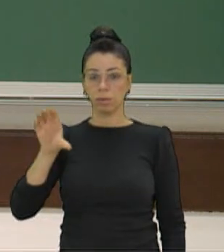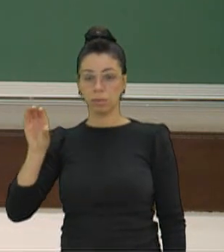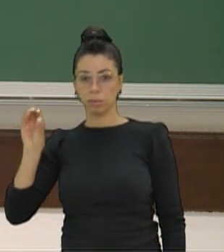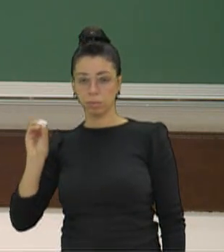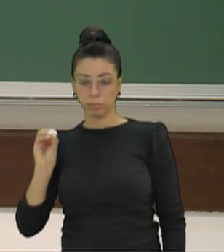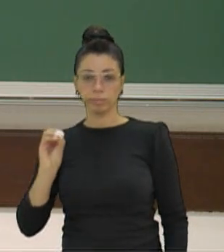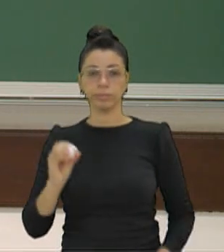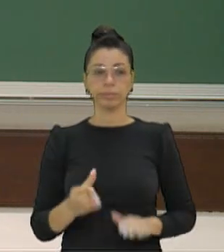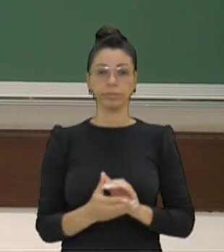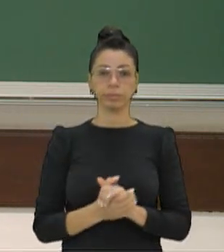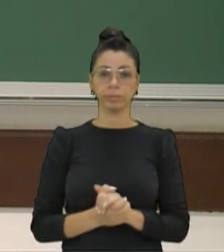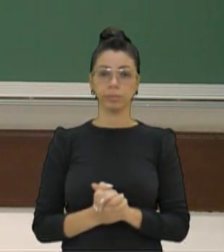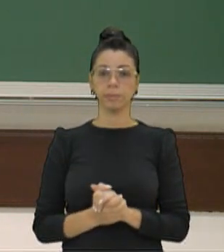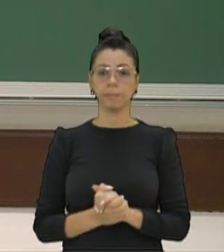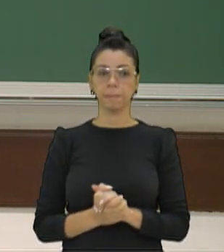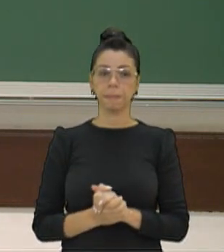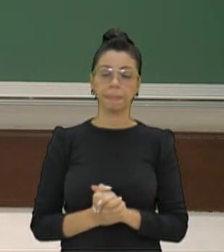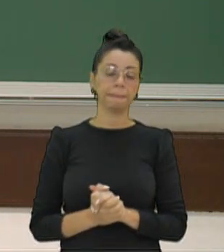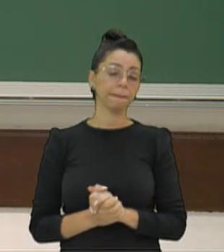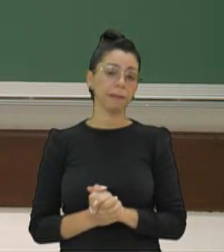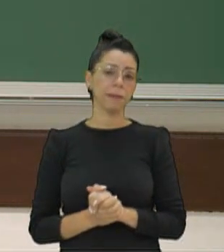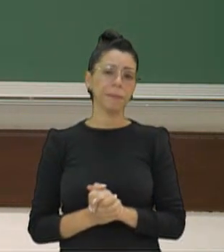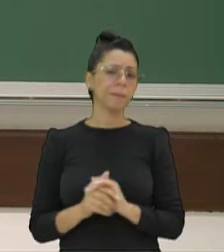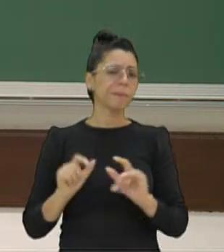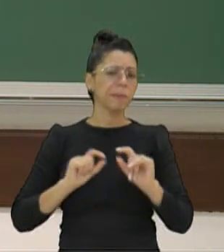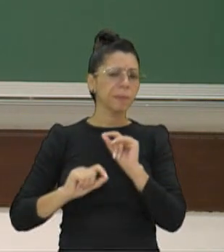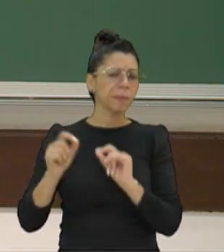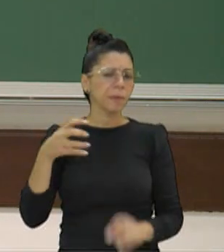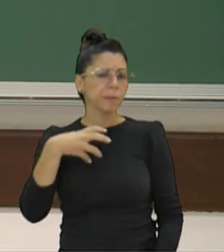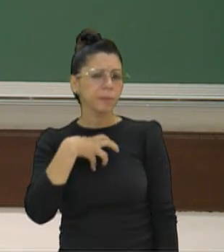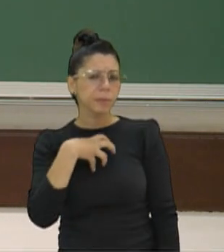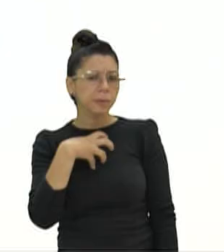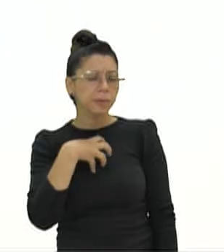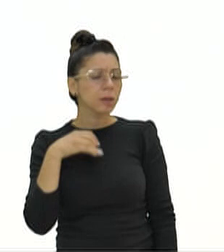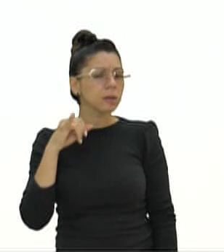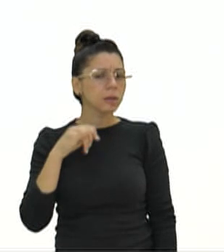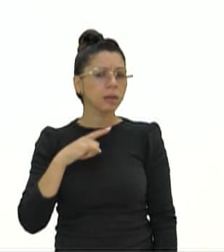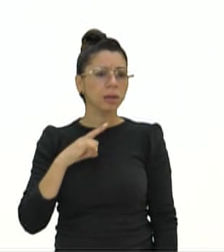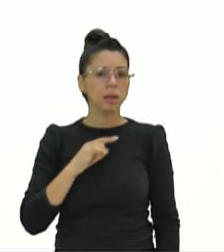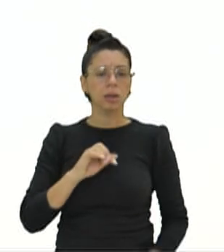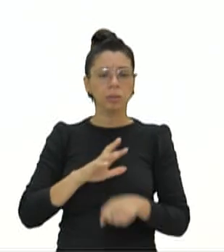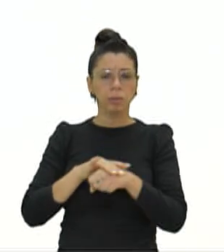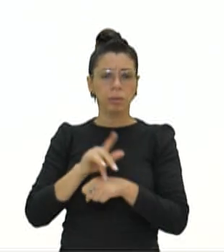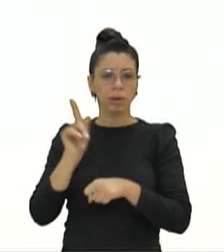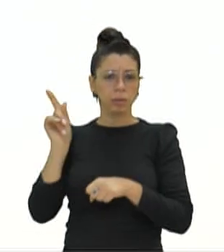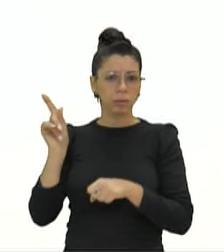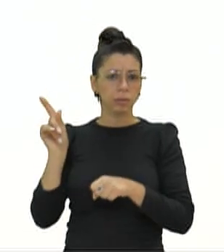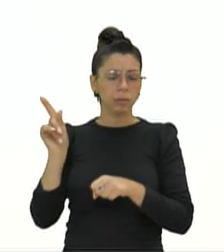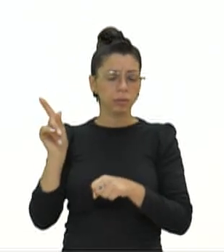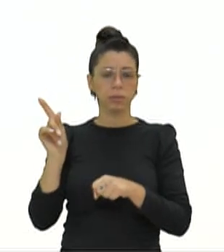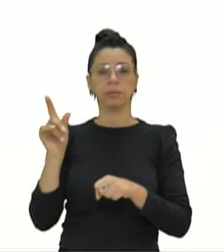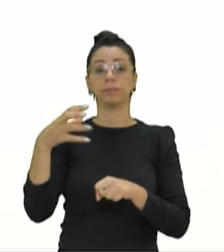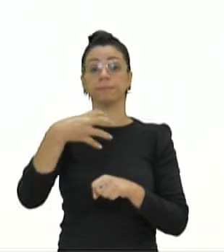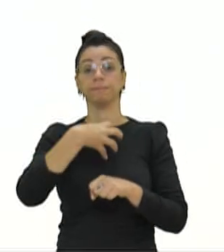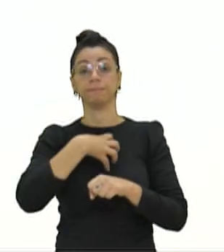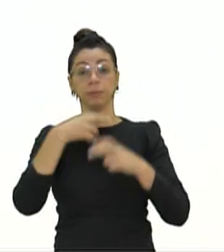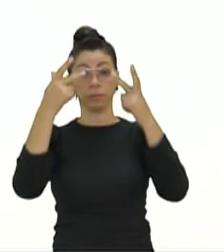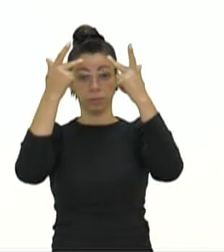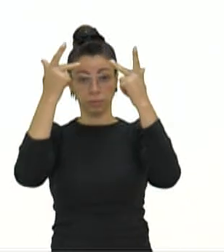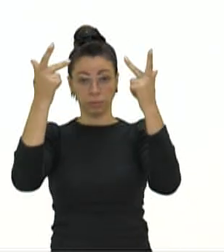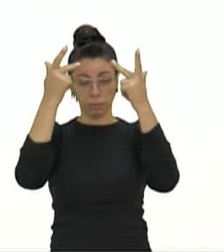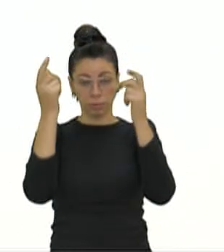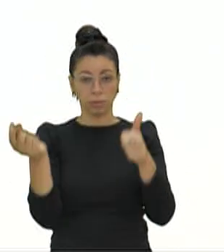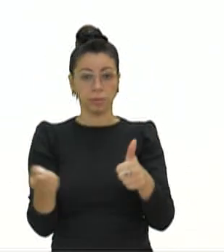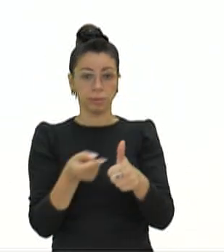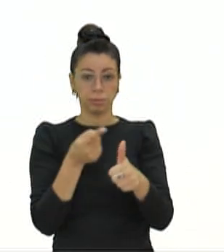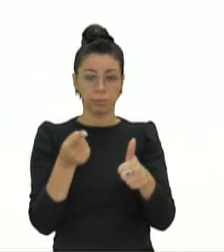a pneumonia. E o que a pessoa sente quando tem pneumonia? Os sintomas mais comuns, primeiro,